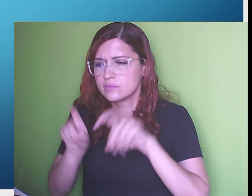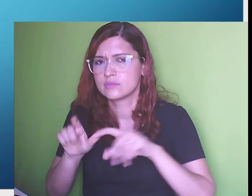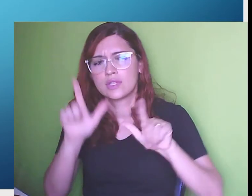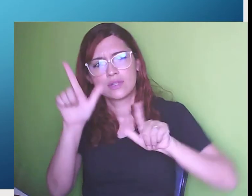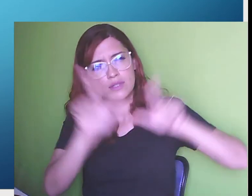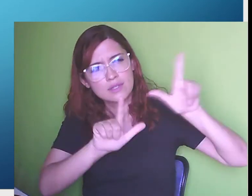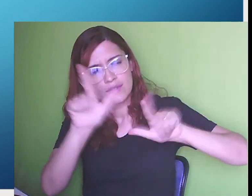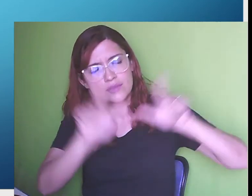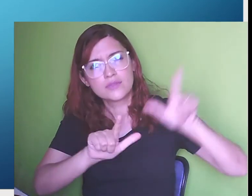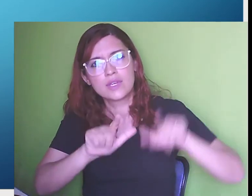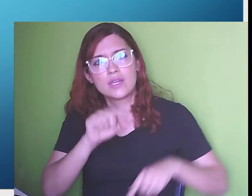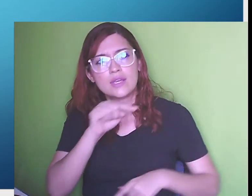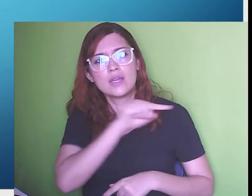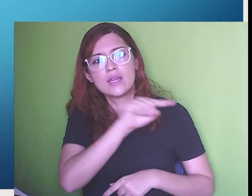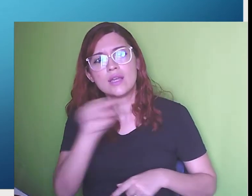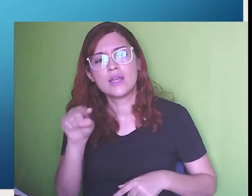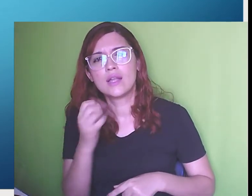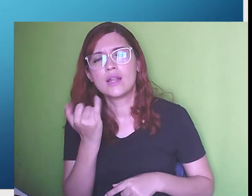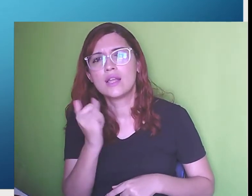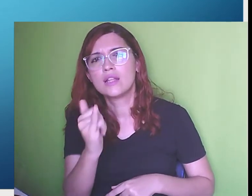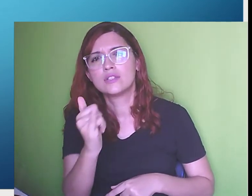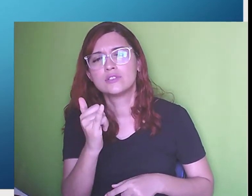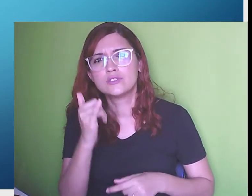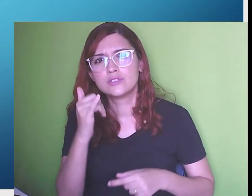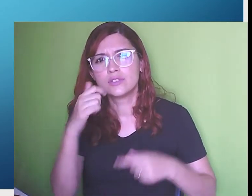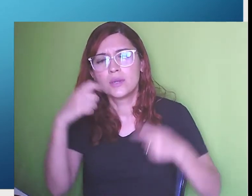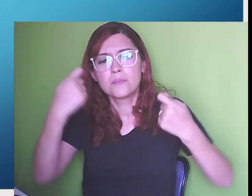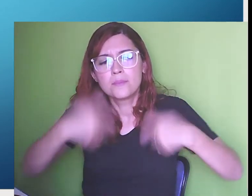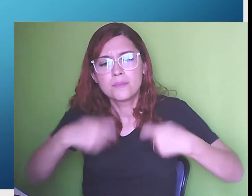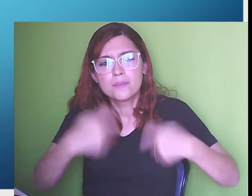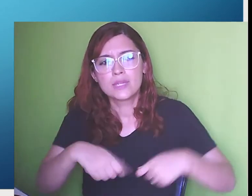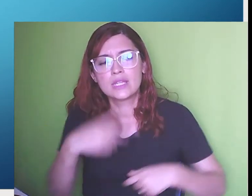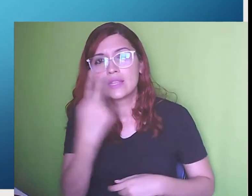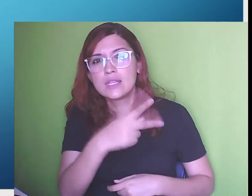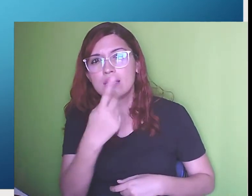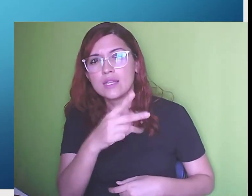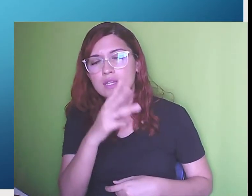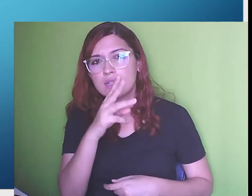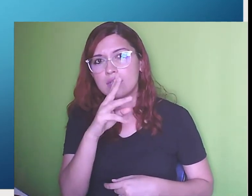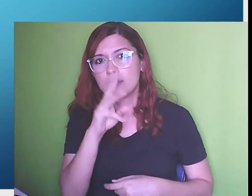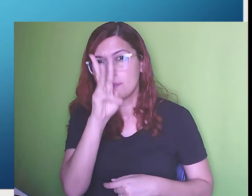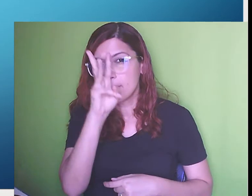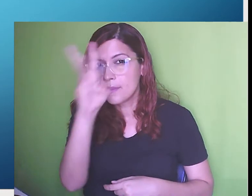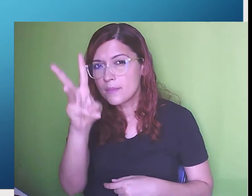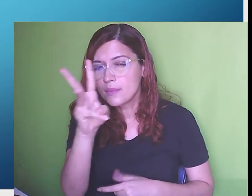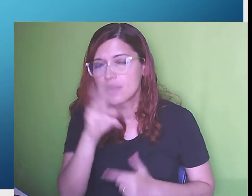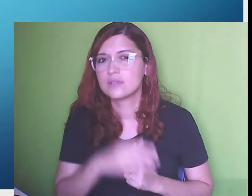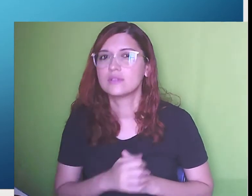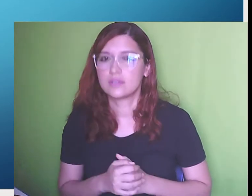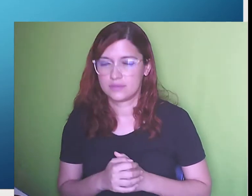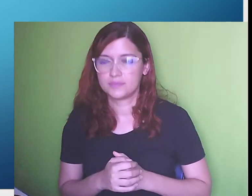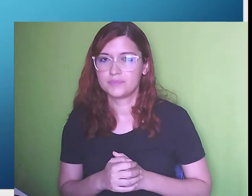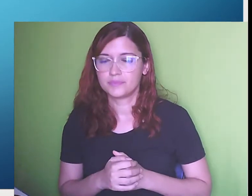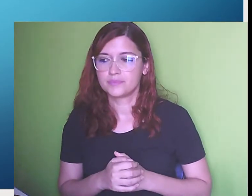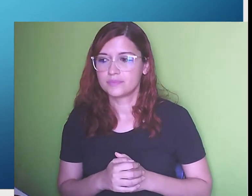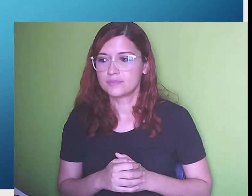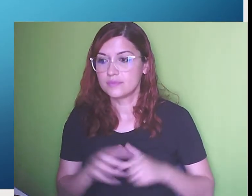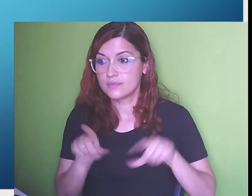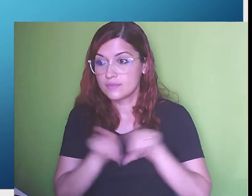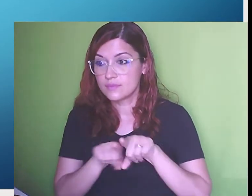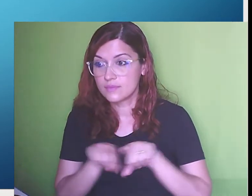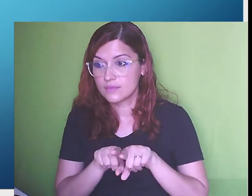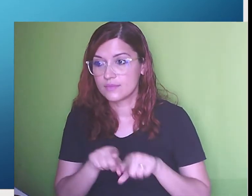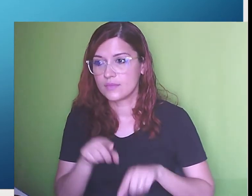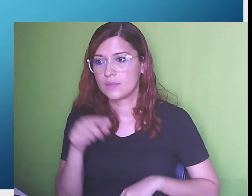Então, cada aparelho elétrico que vai ter na casa tem uma